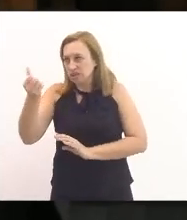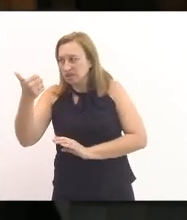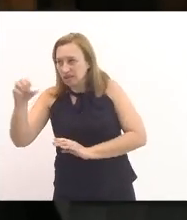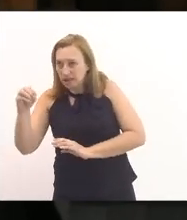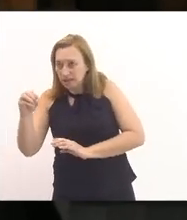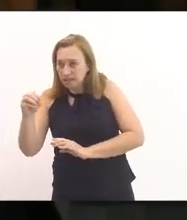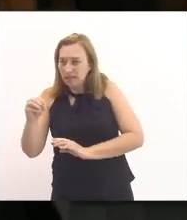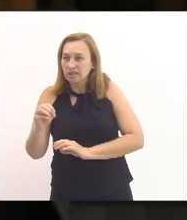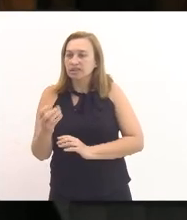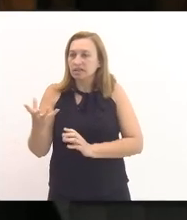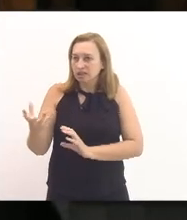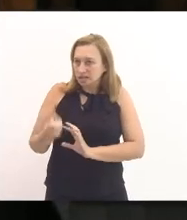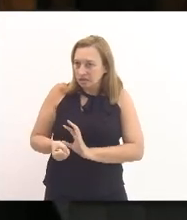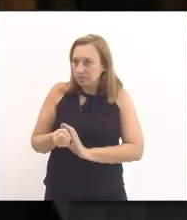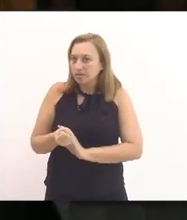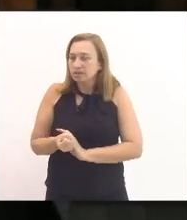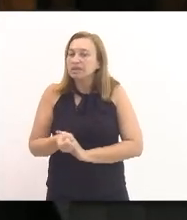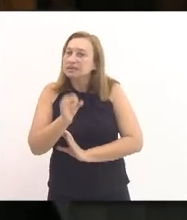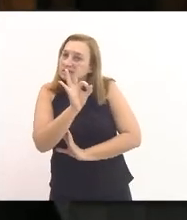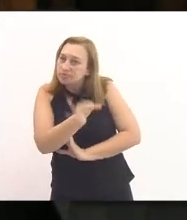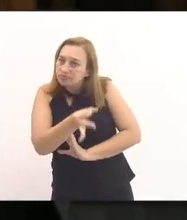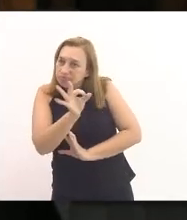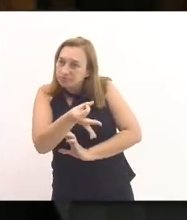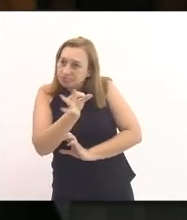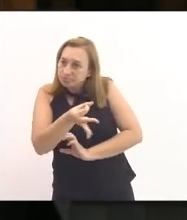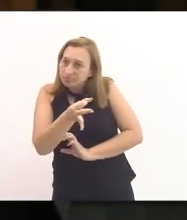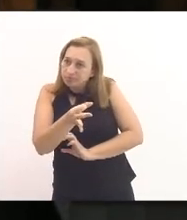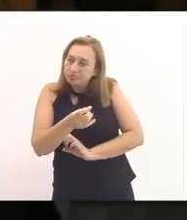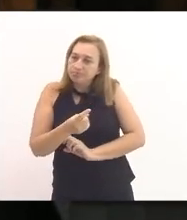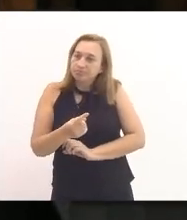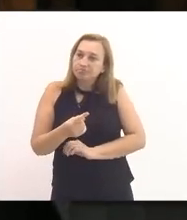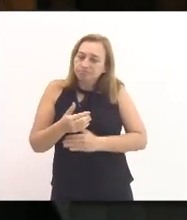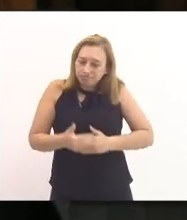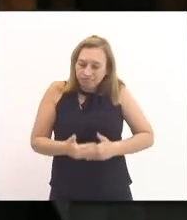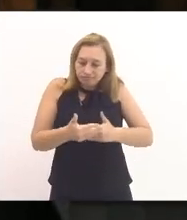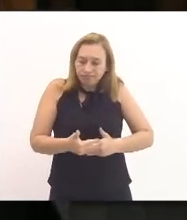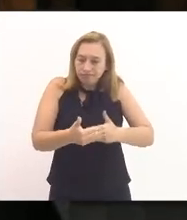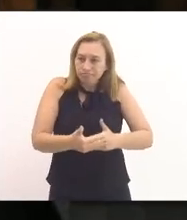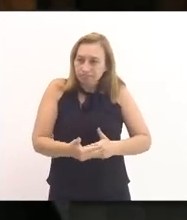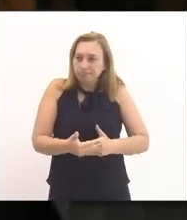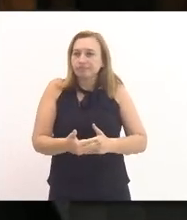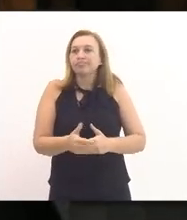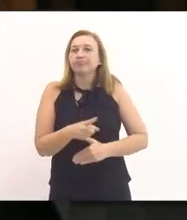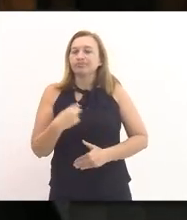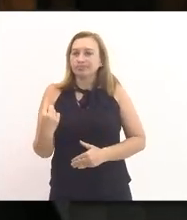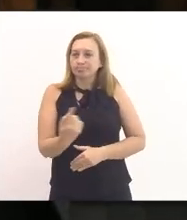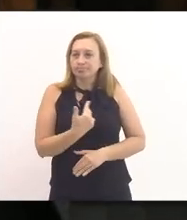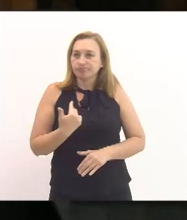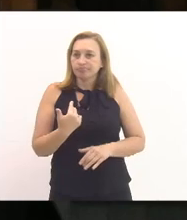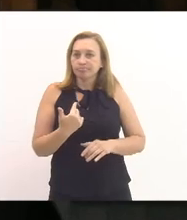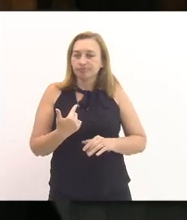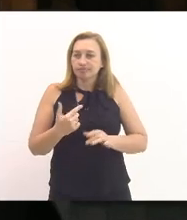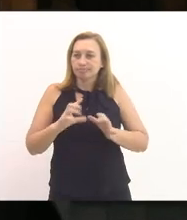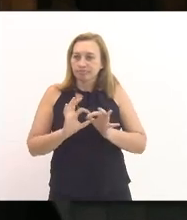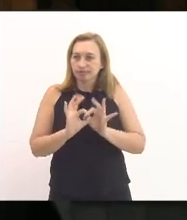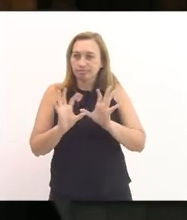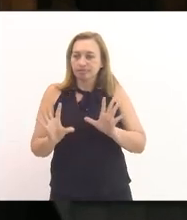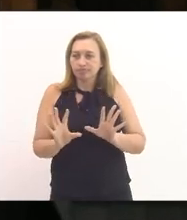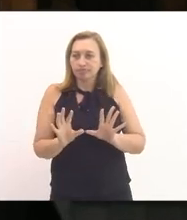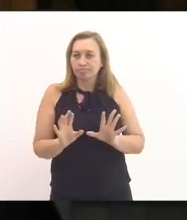se fossem acolhidas certamente estaremos dando um grande passo na nossa emancipação